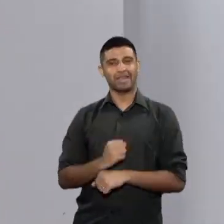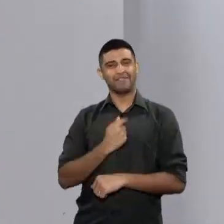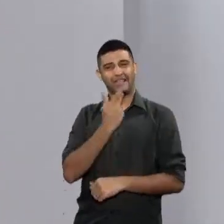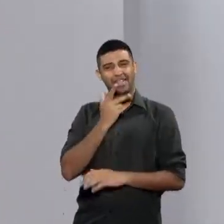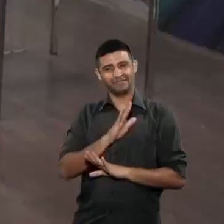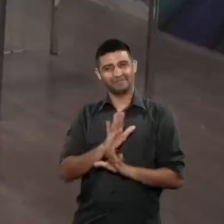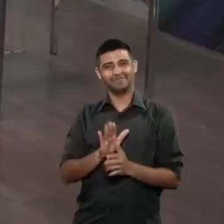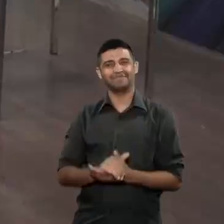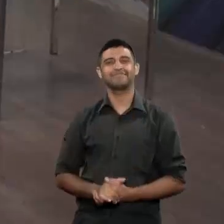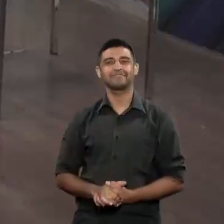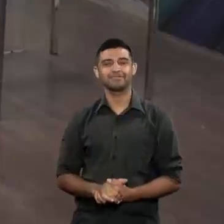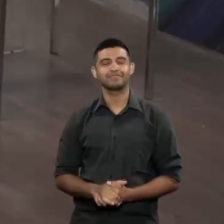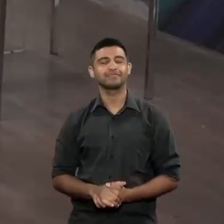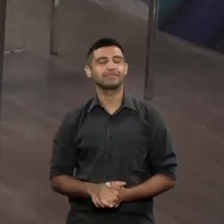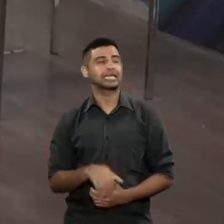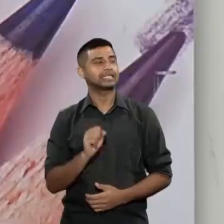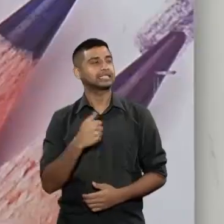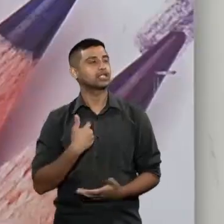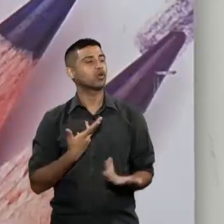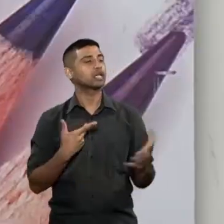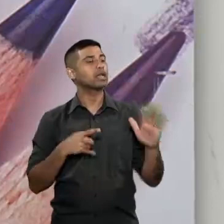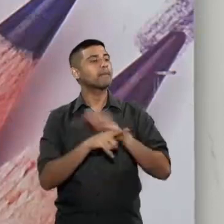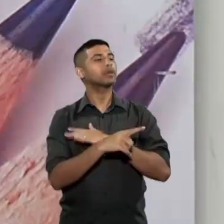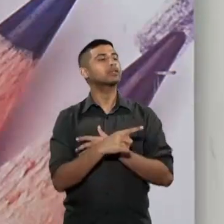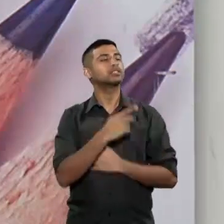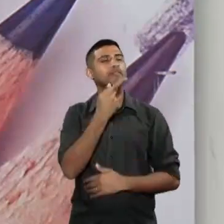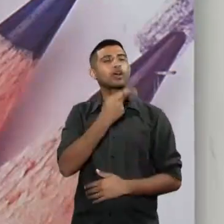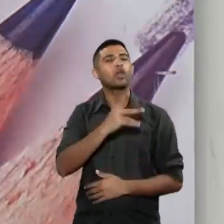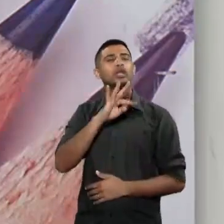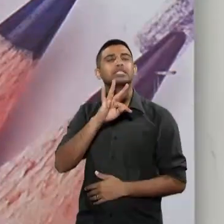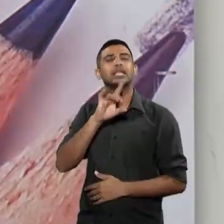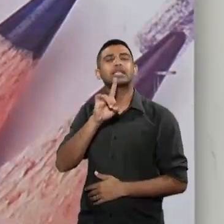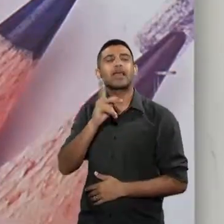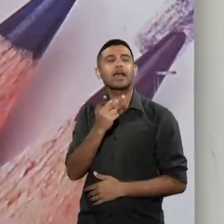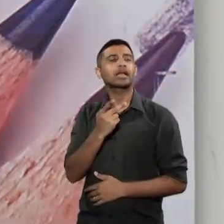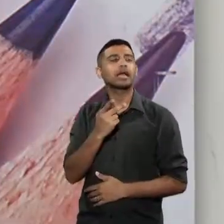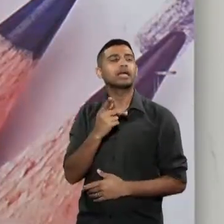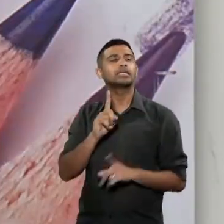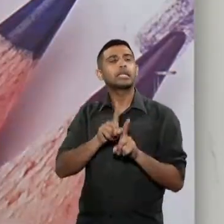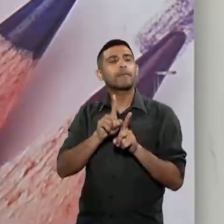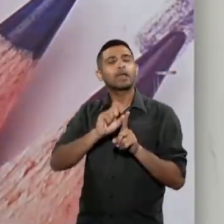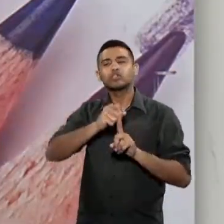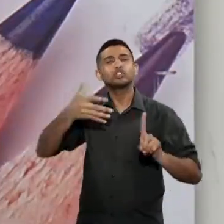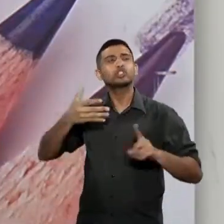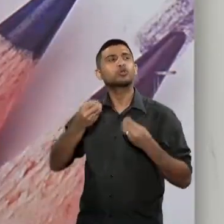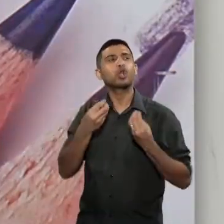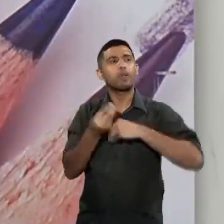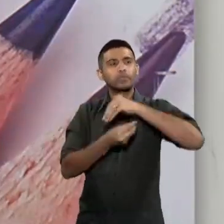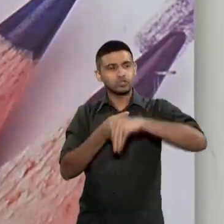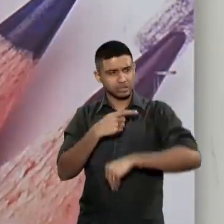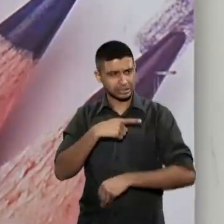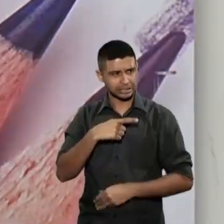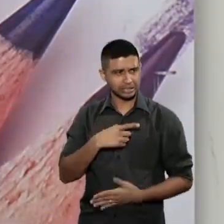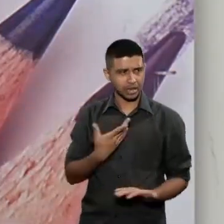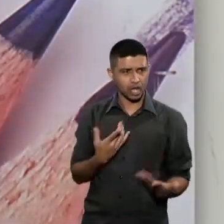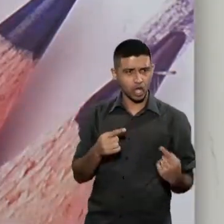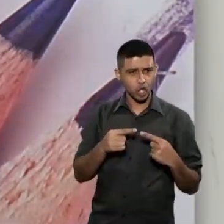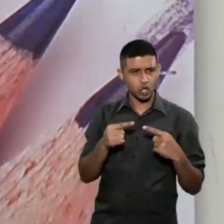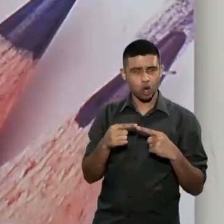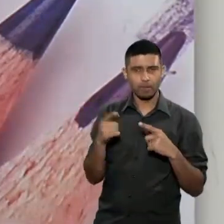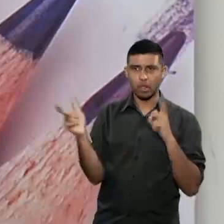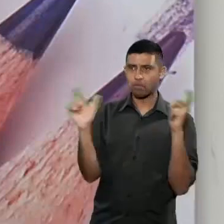falar. Não, o que eu queria perguntar é isso que ela falou. Vocês falaram do TDAH e da síndrome. A síndrome, geralmente, ela vem associada